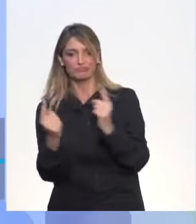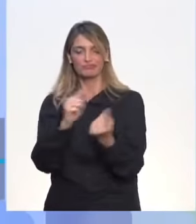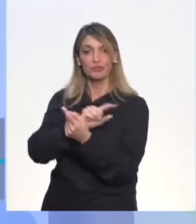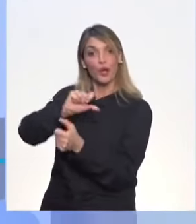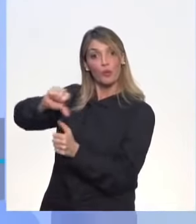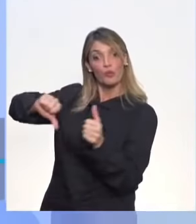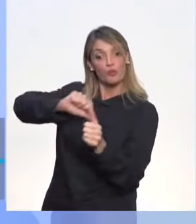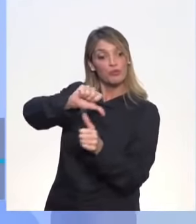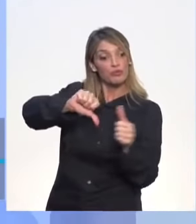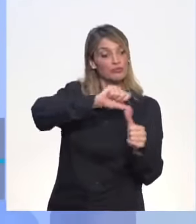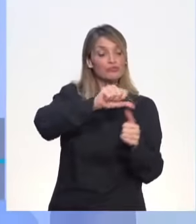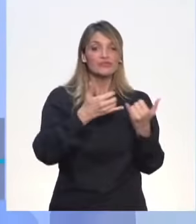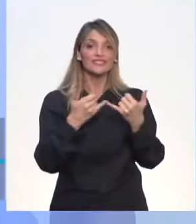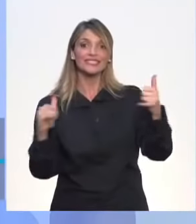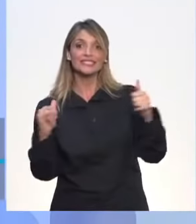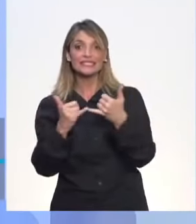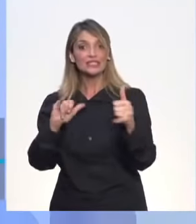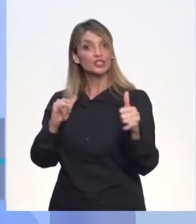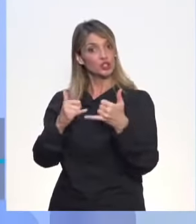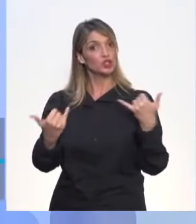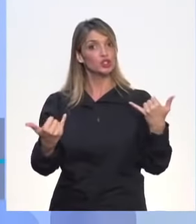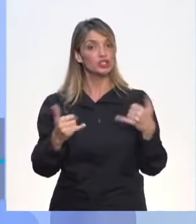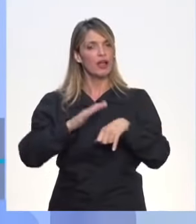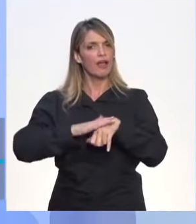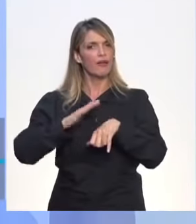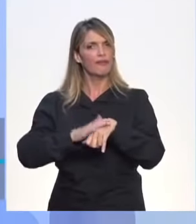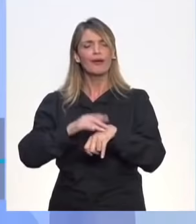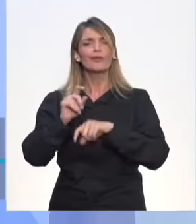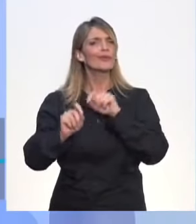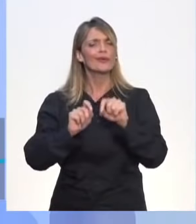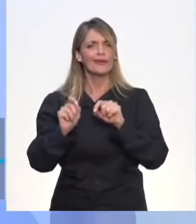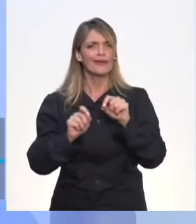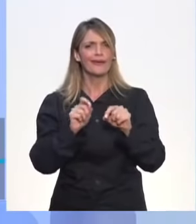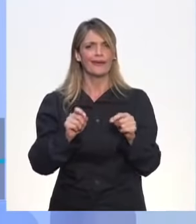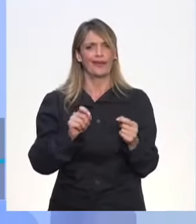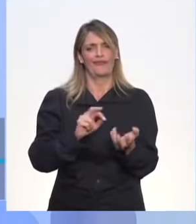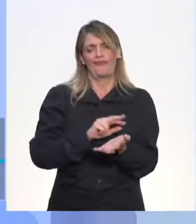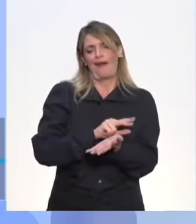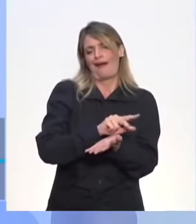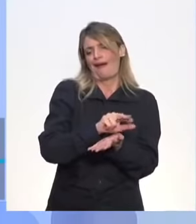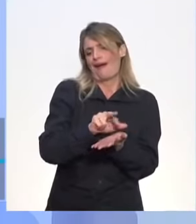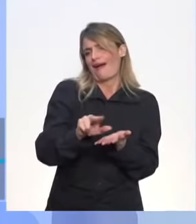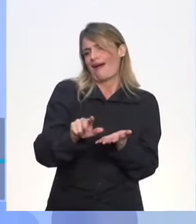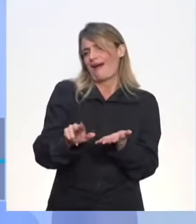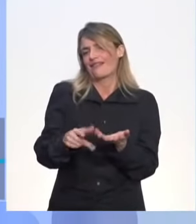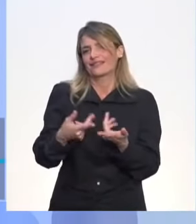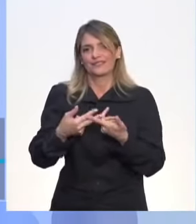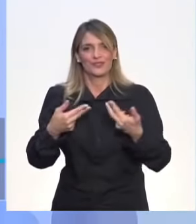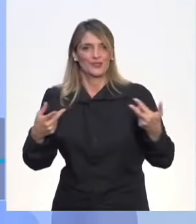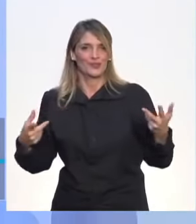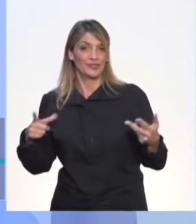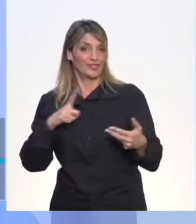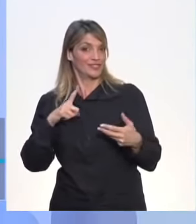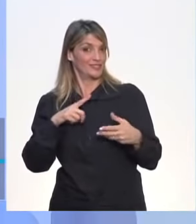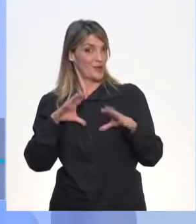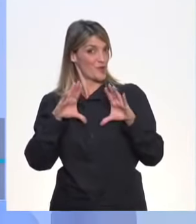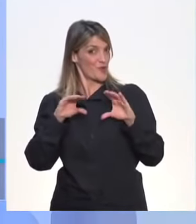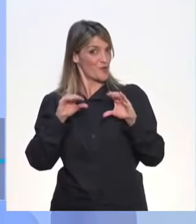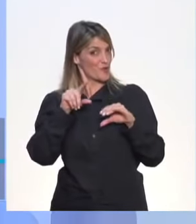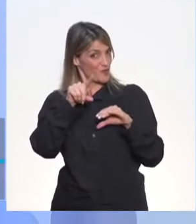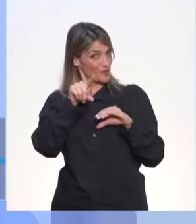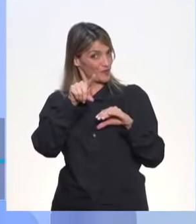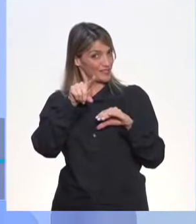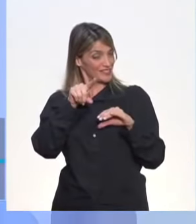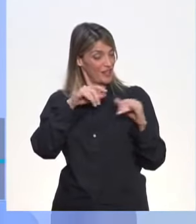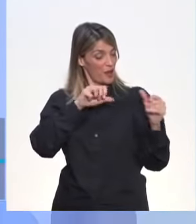transformações da energia que nos proporcionam aí vários dos nossos confortos inclusive esse que você tá